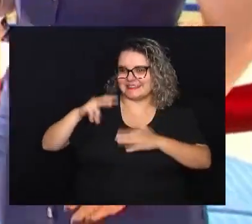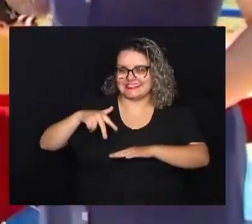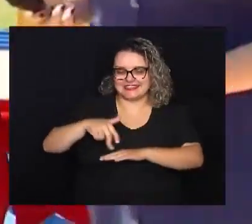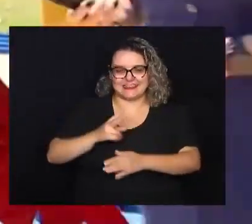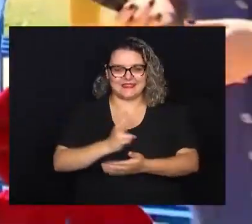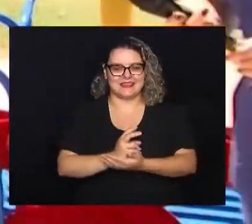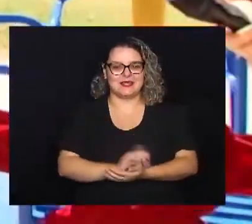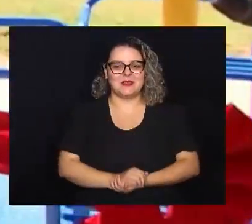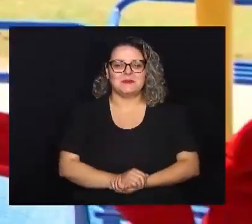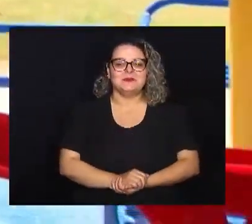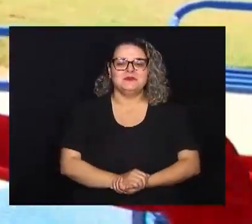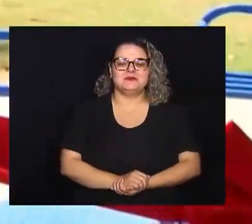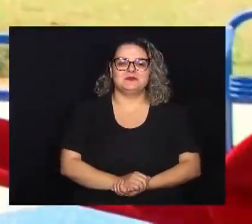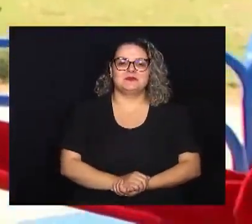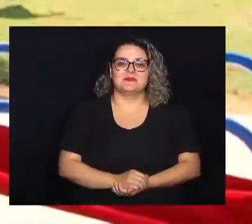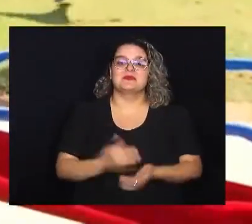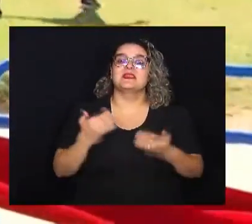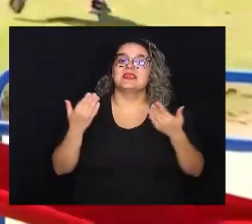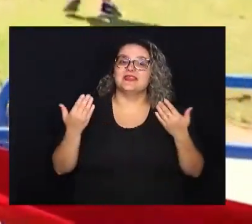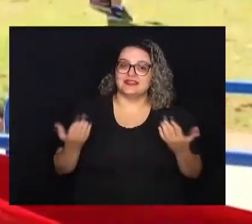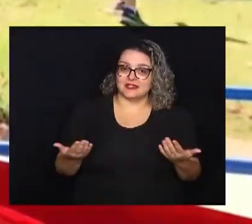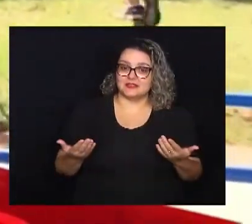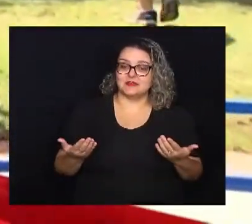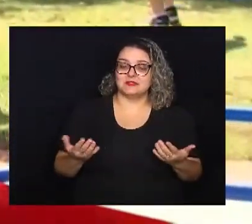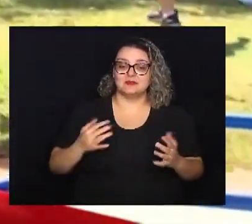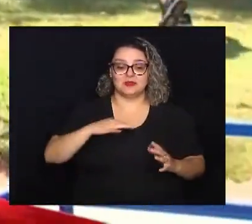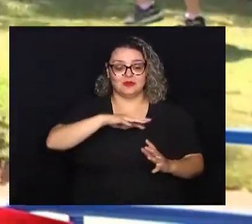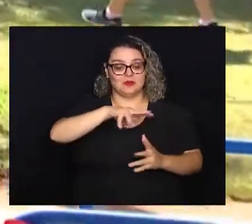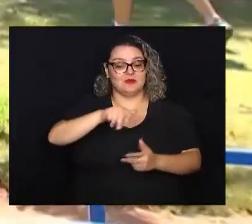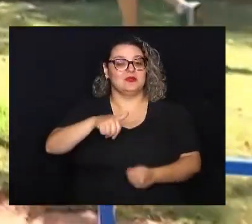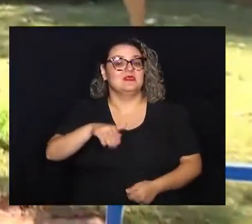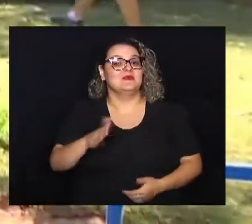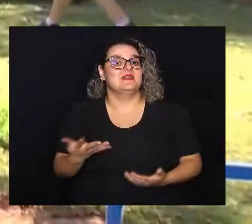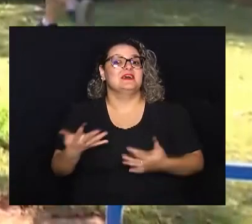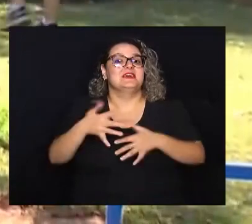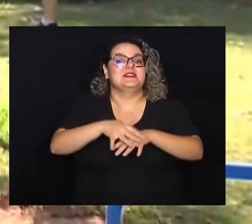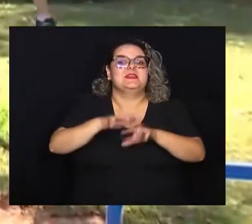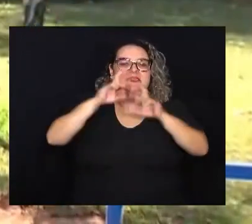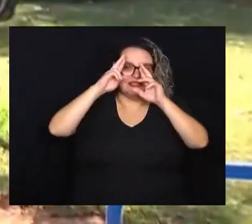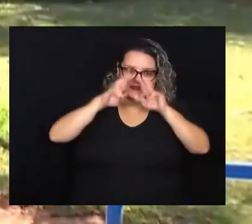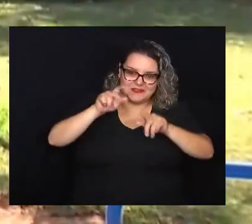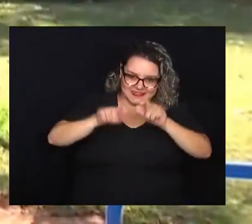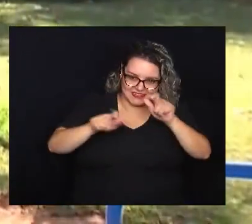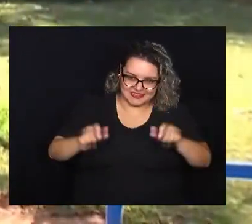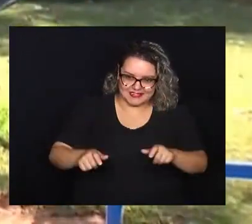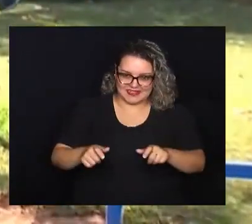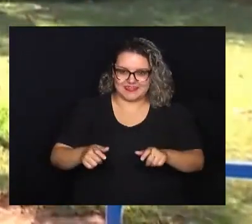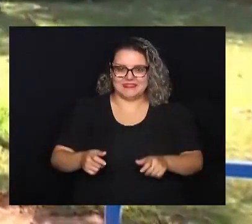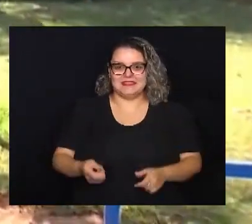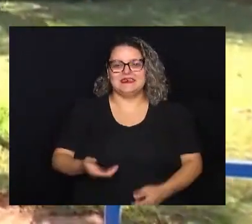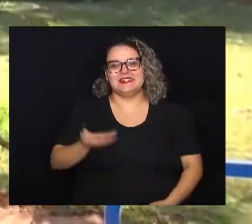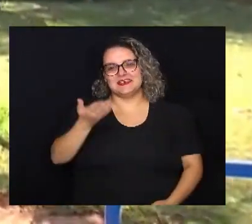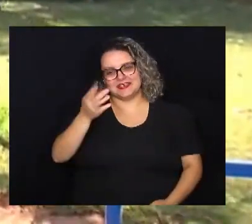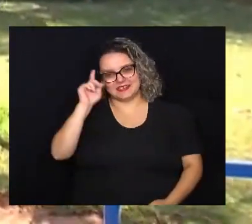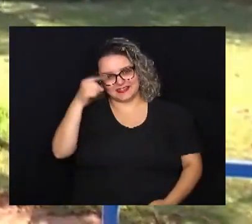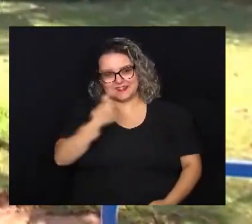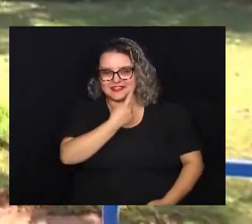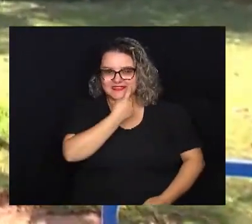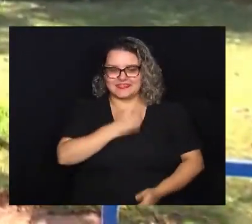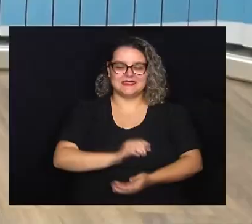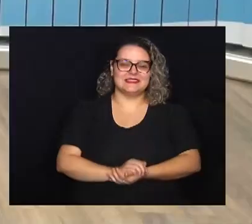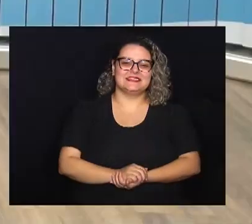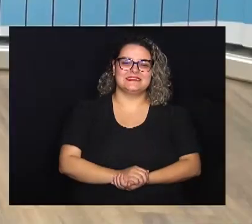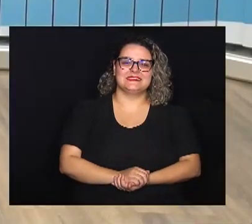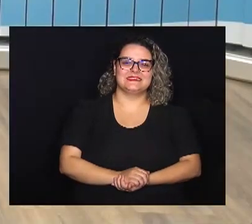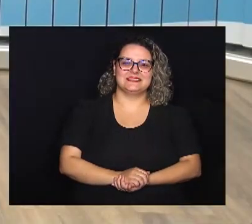disposição e é isso aí por um mundo com mais inclusão e respeito ao próximo é com você menina